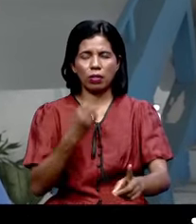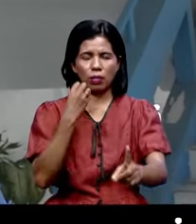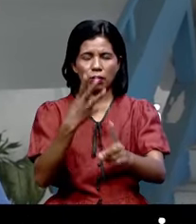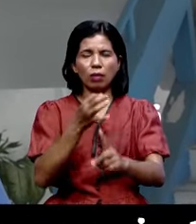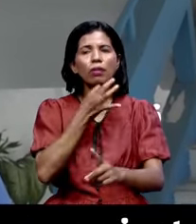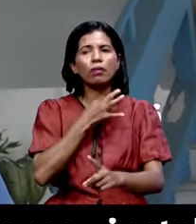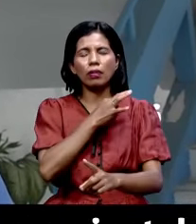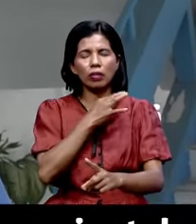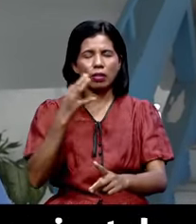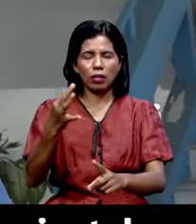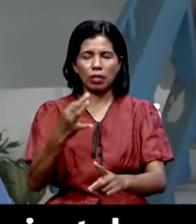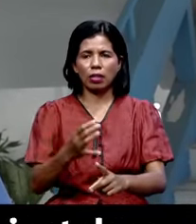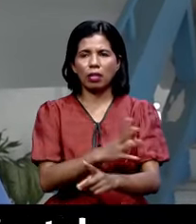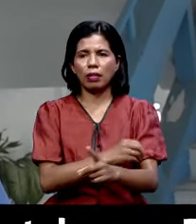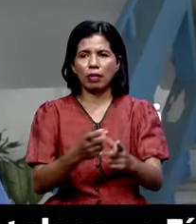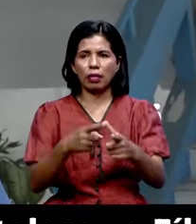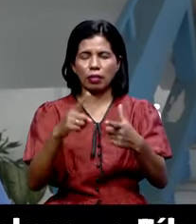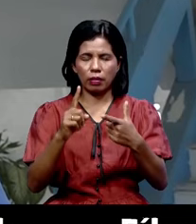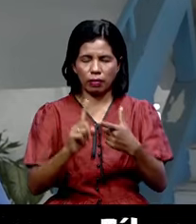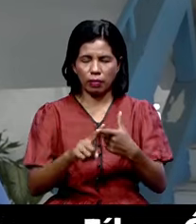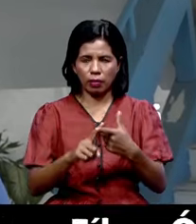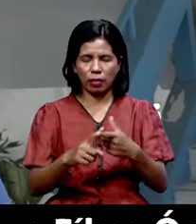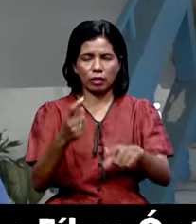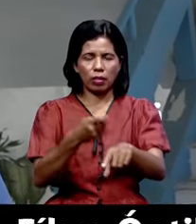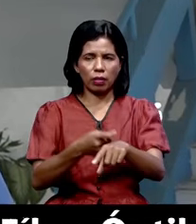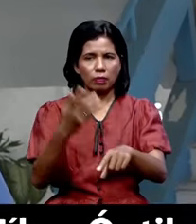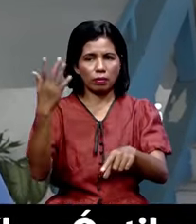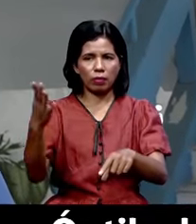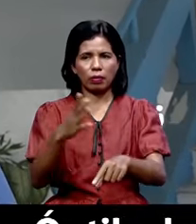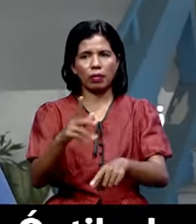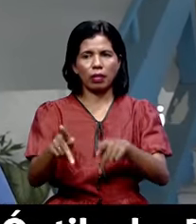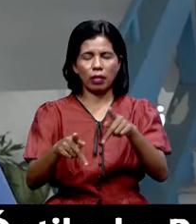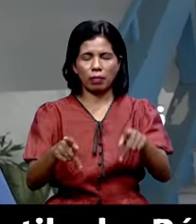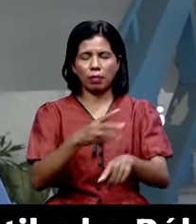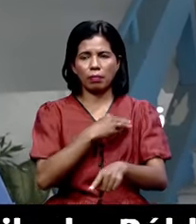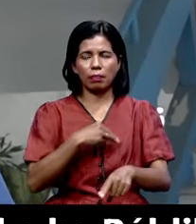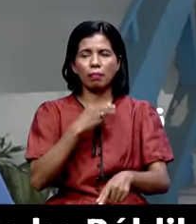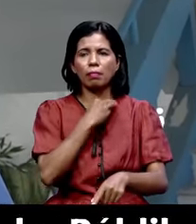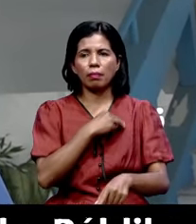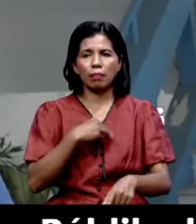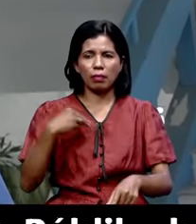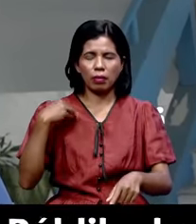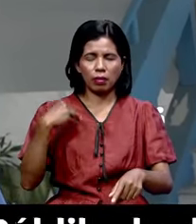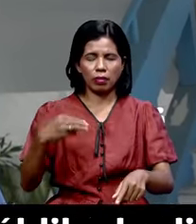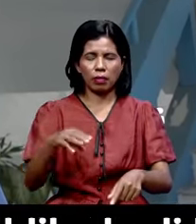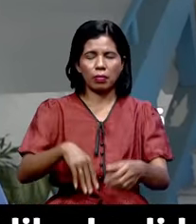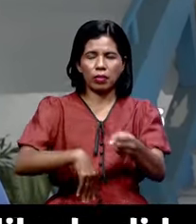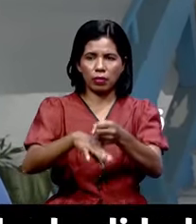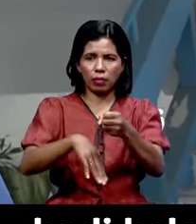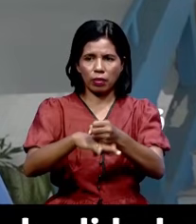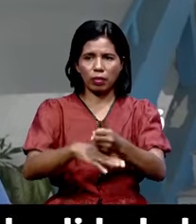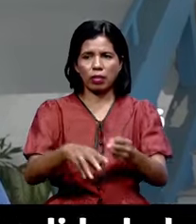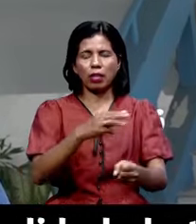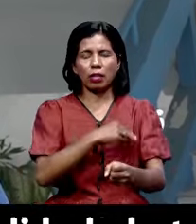Sira, Hakilar Frater Sira. Antau ia momento neba ia realiza jogos futebol ida ia neba labarek ne mas